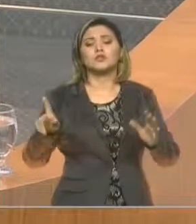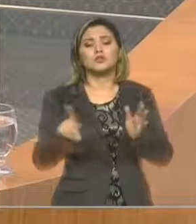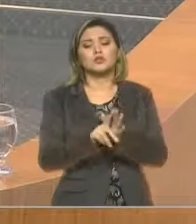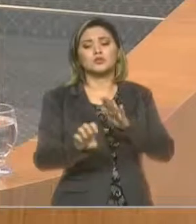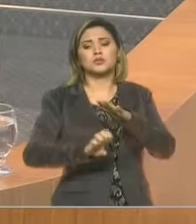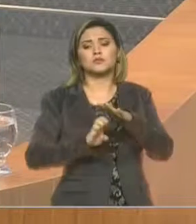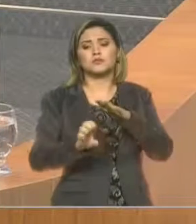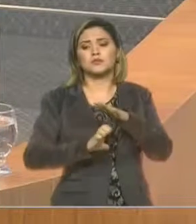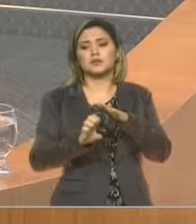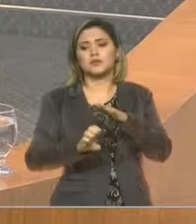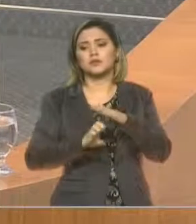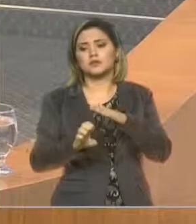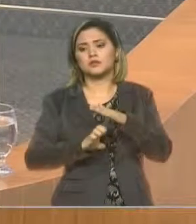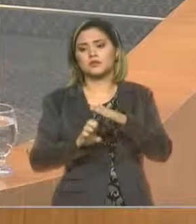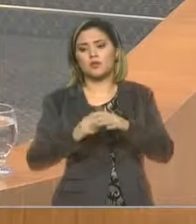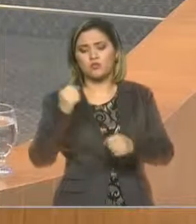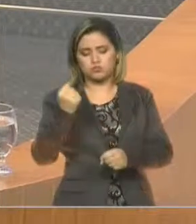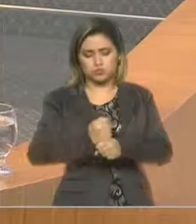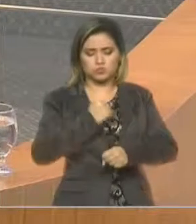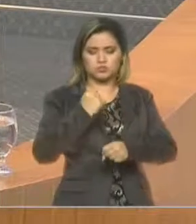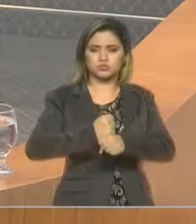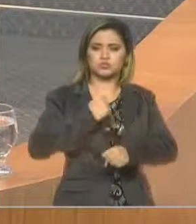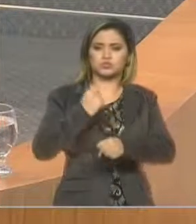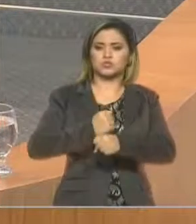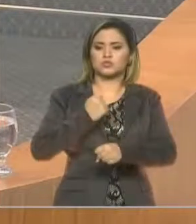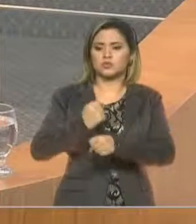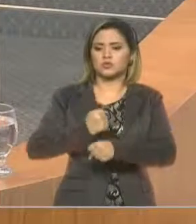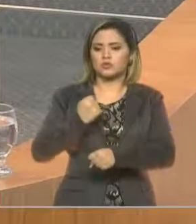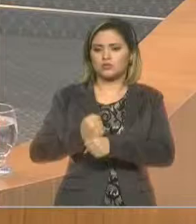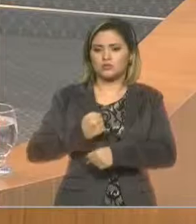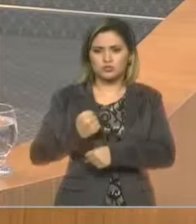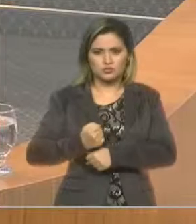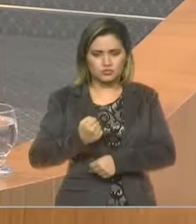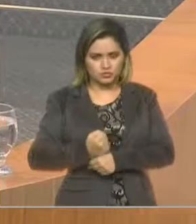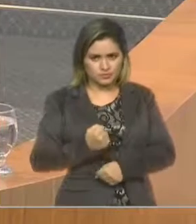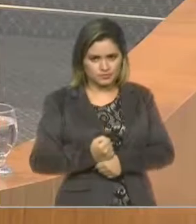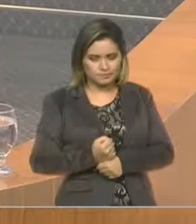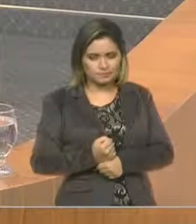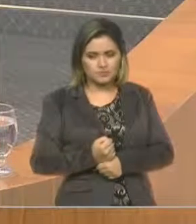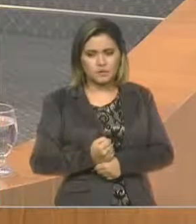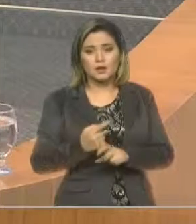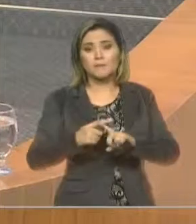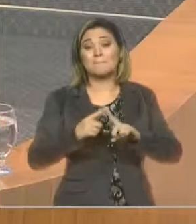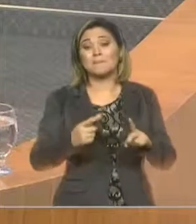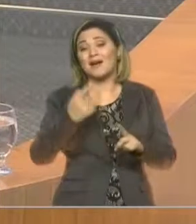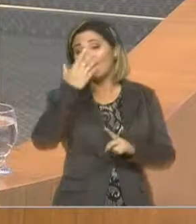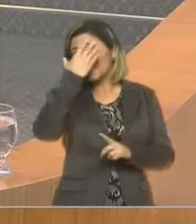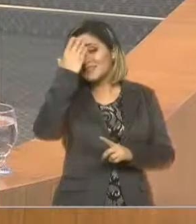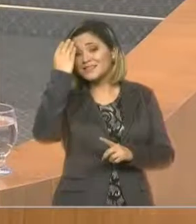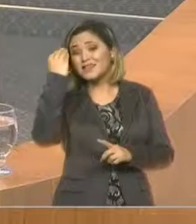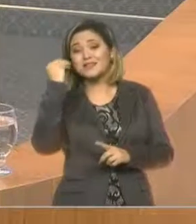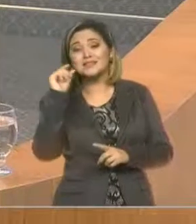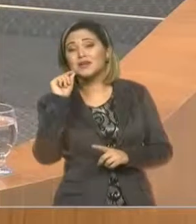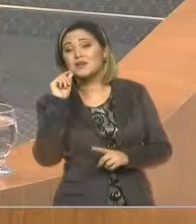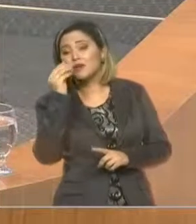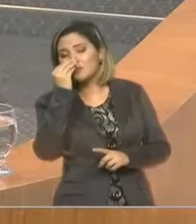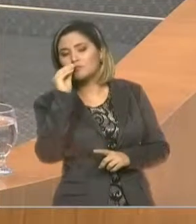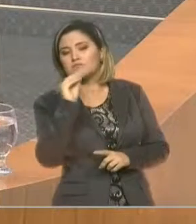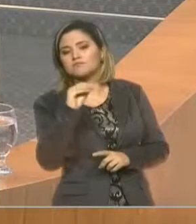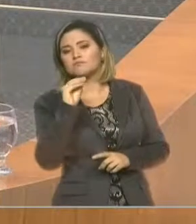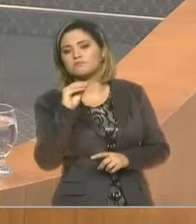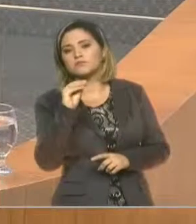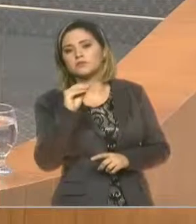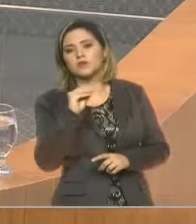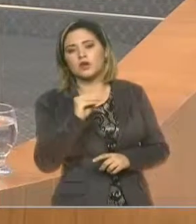gastar 16% do valor da obra para construir drenagem efetiva. Mas o pior que acontece, na minha